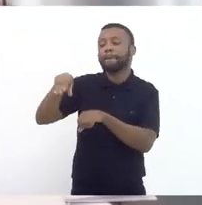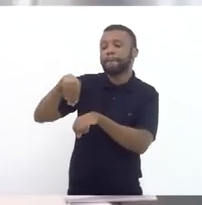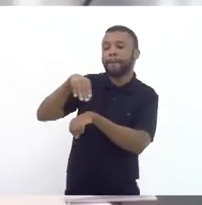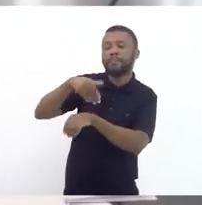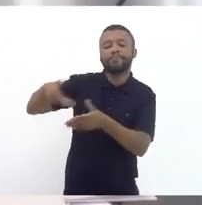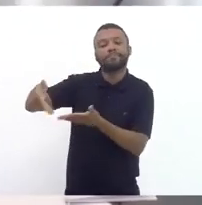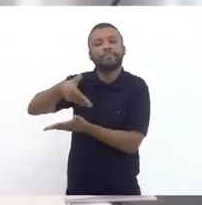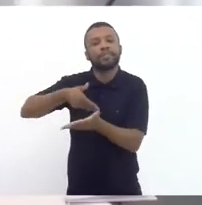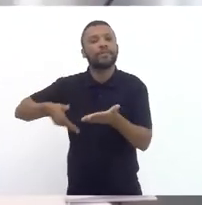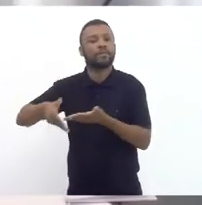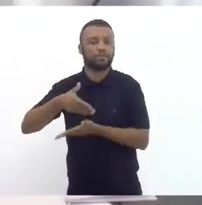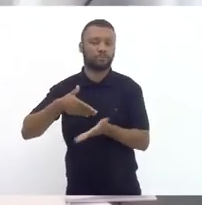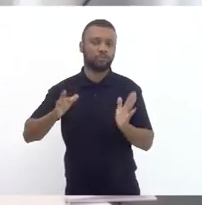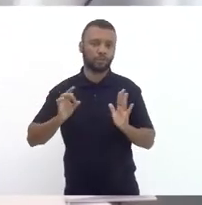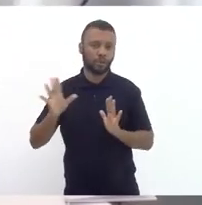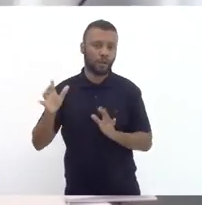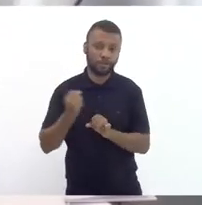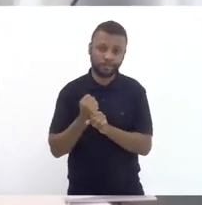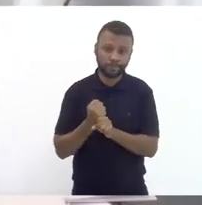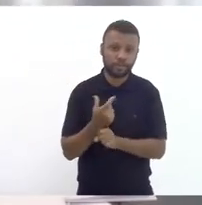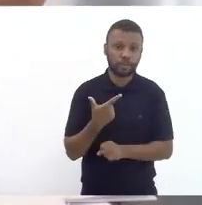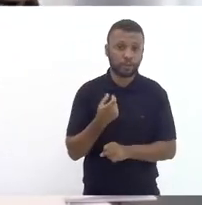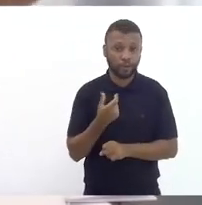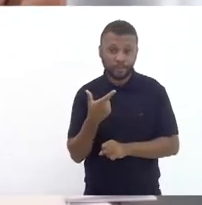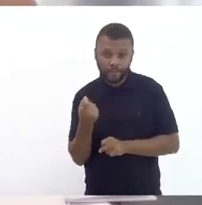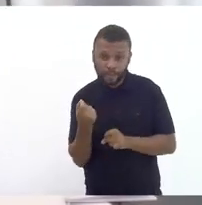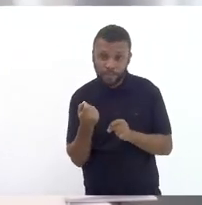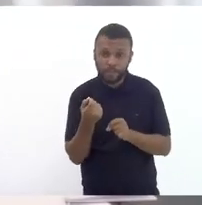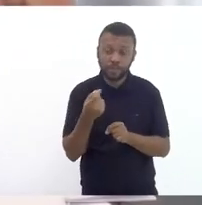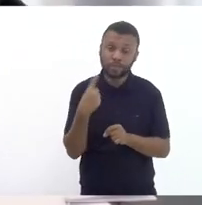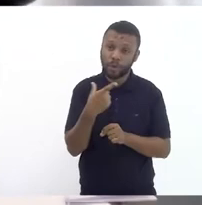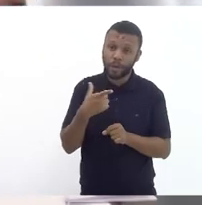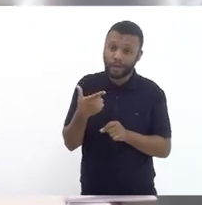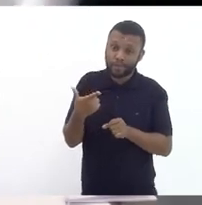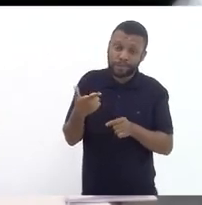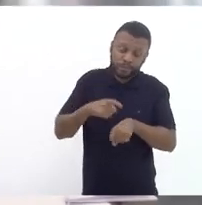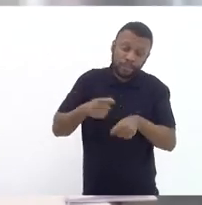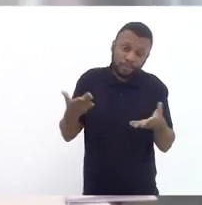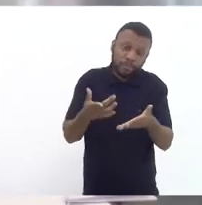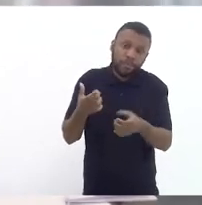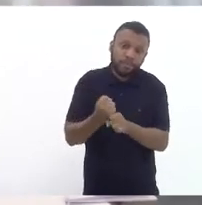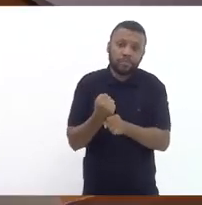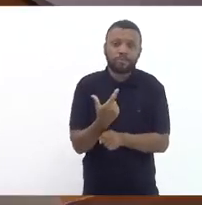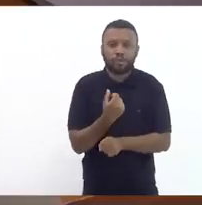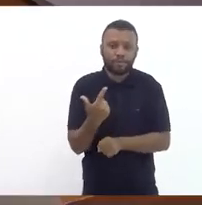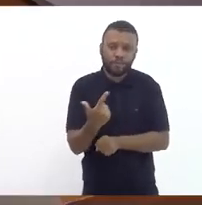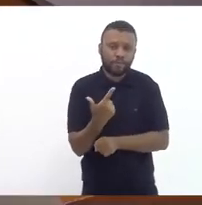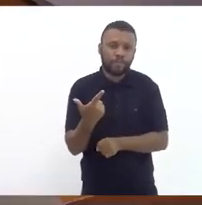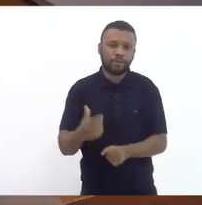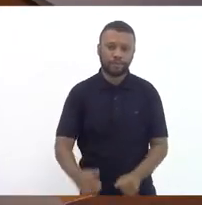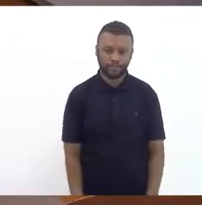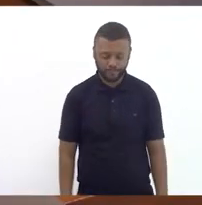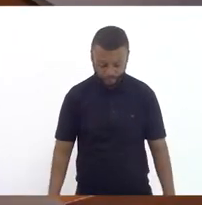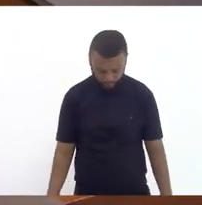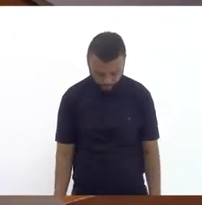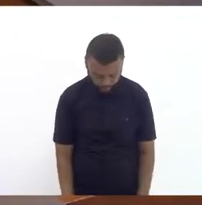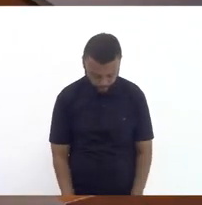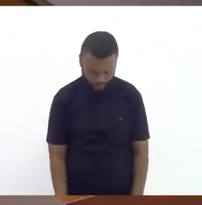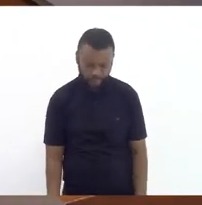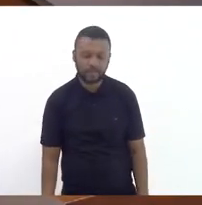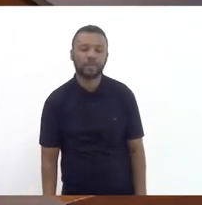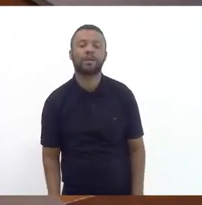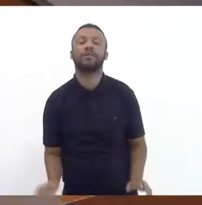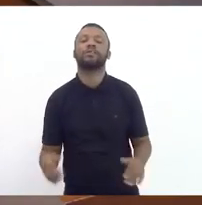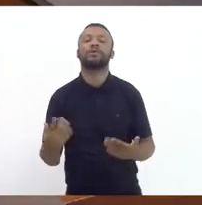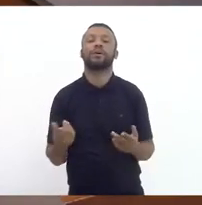Cetrans, que já é de 2020, nós já estamos em 2022, queria aproveitar para fechar com essas duas questões. Deputado Valdec, com relação à